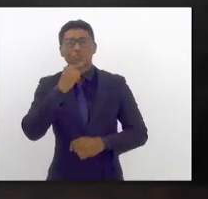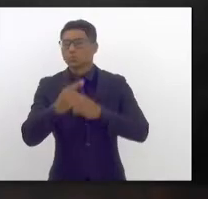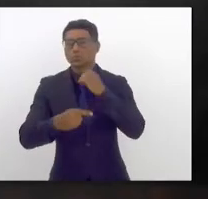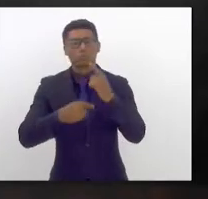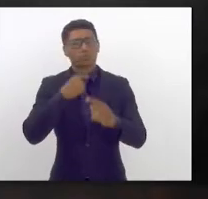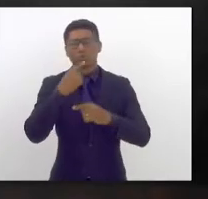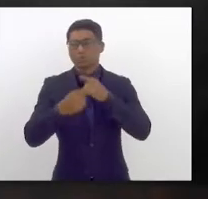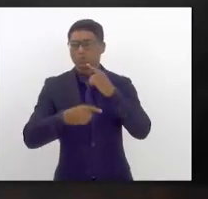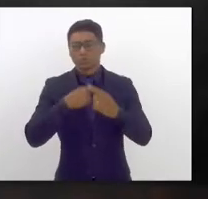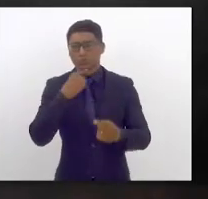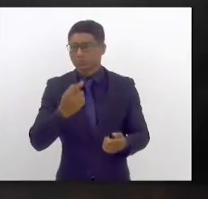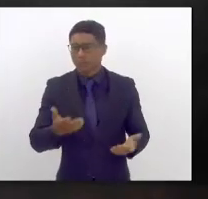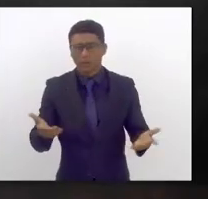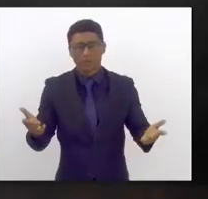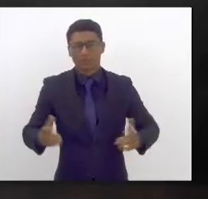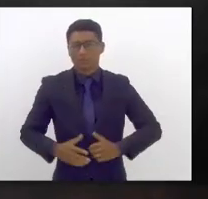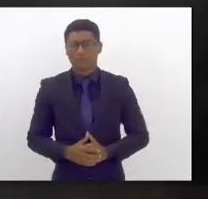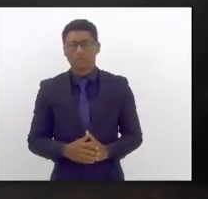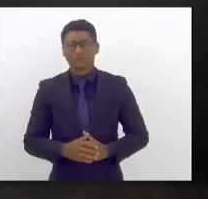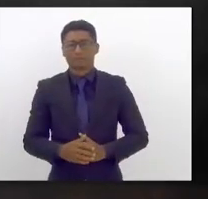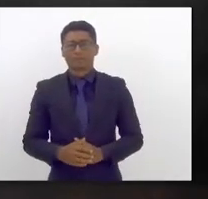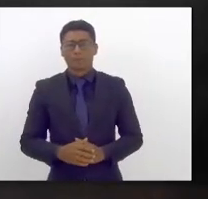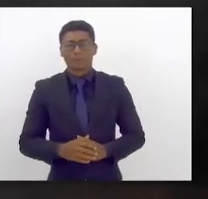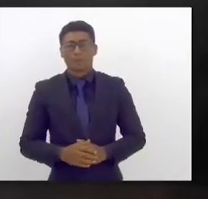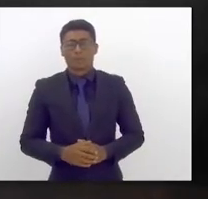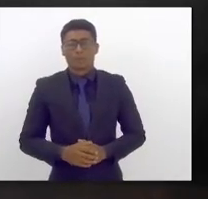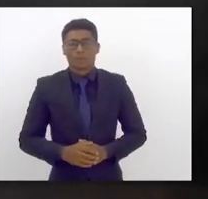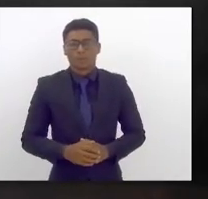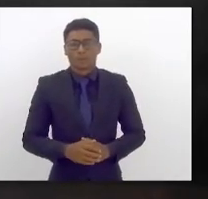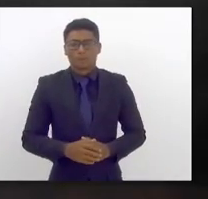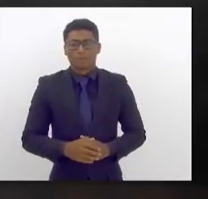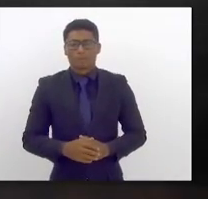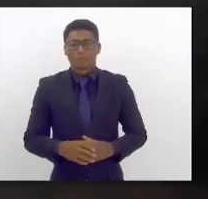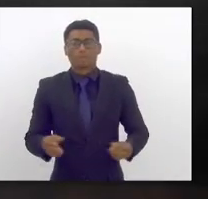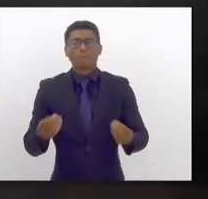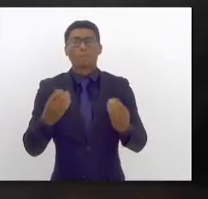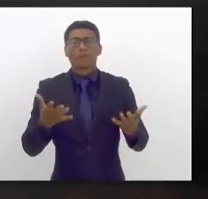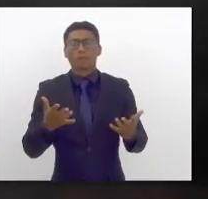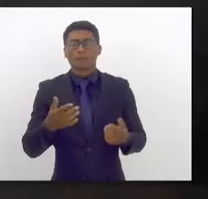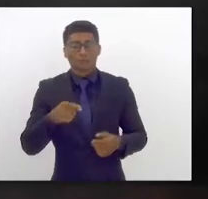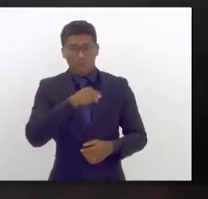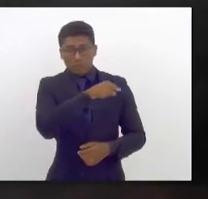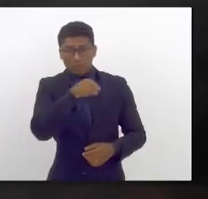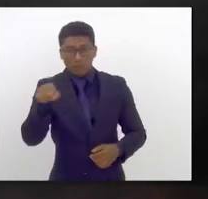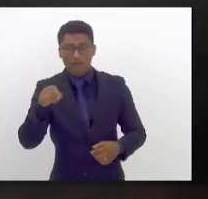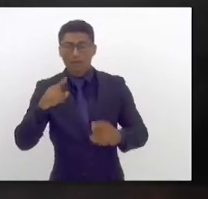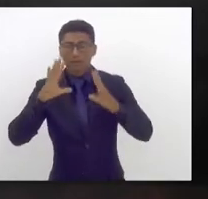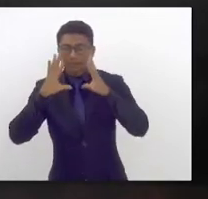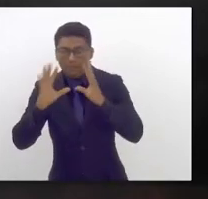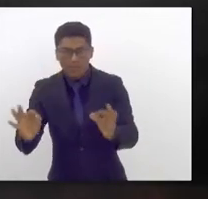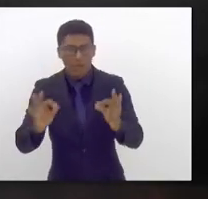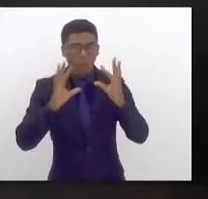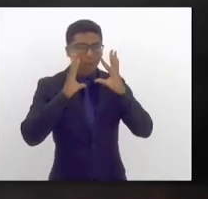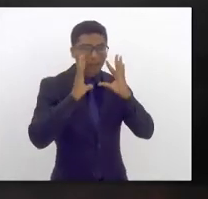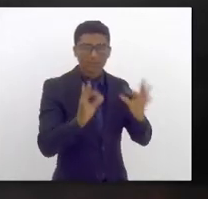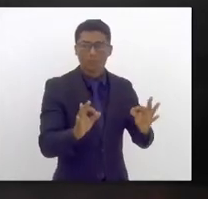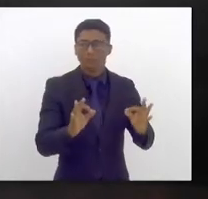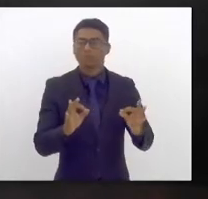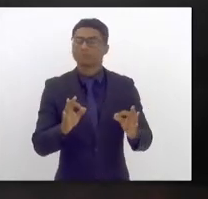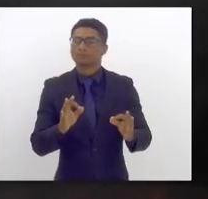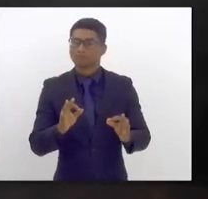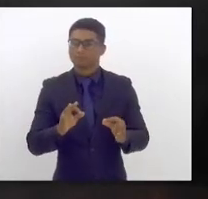essa rede para que exista ou a prevenção na atenção básica para tenha